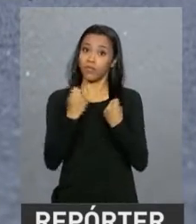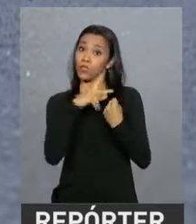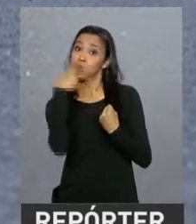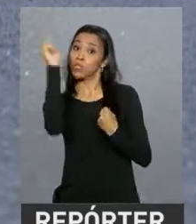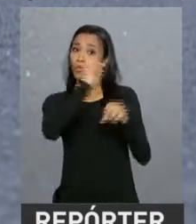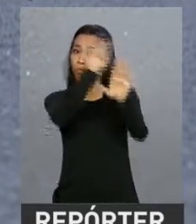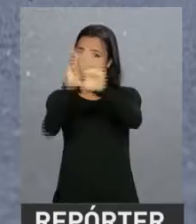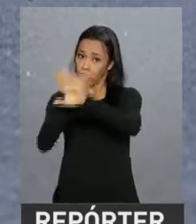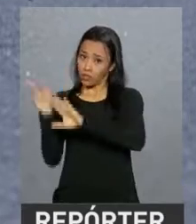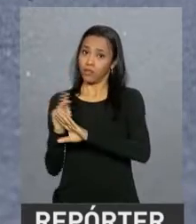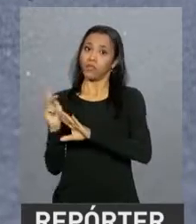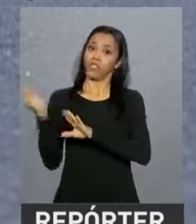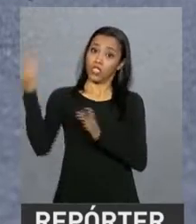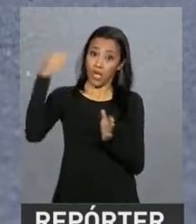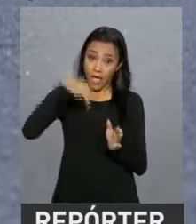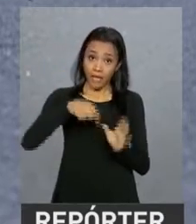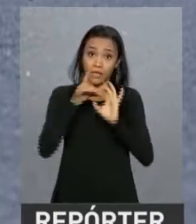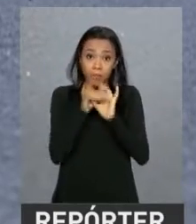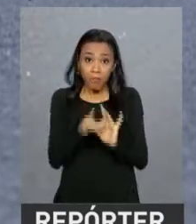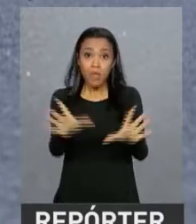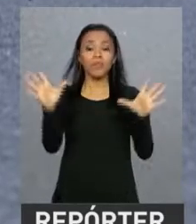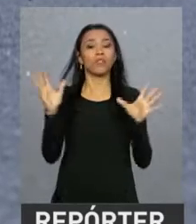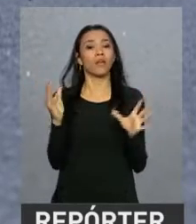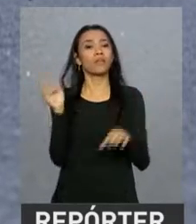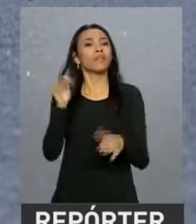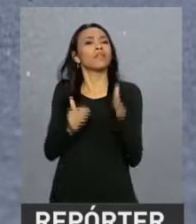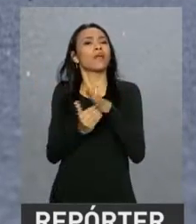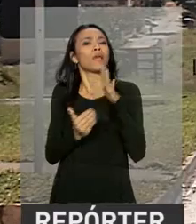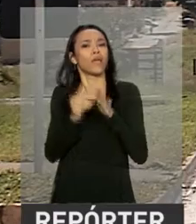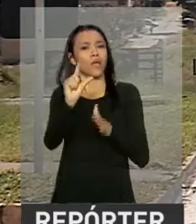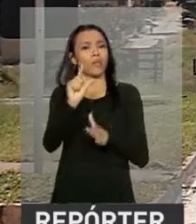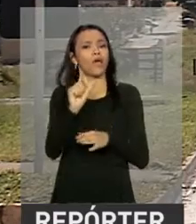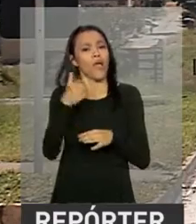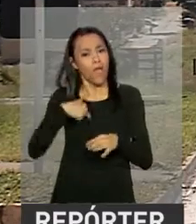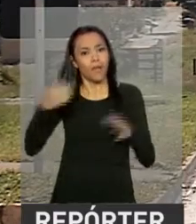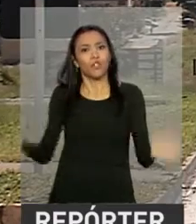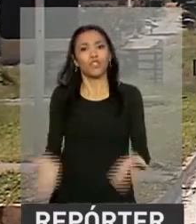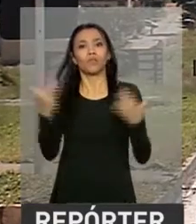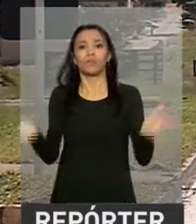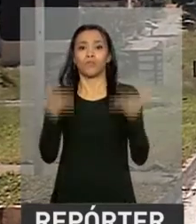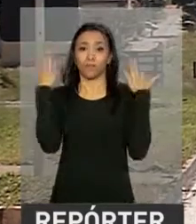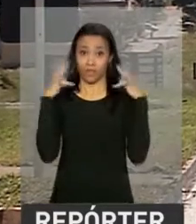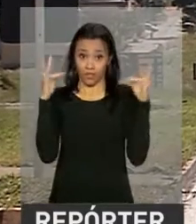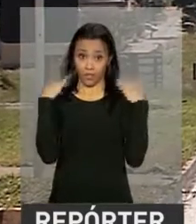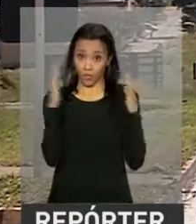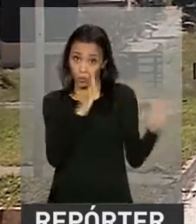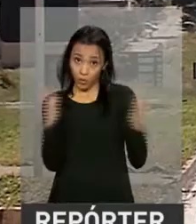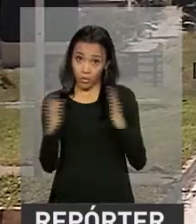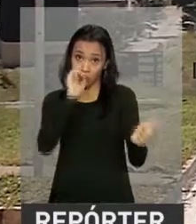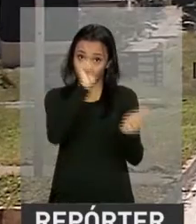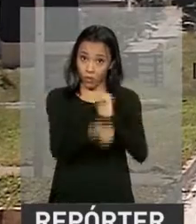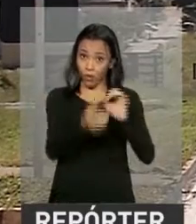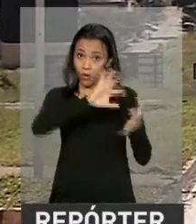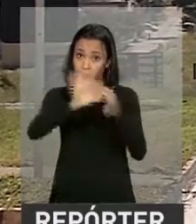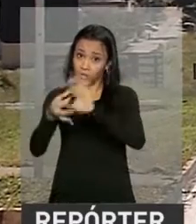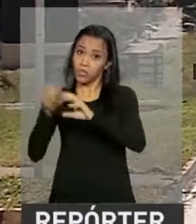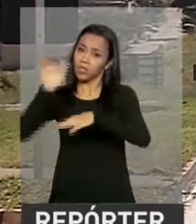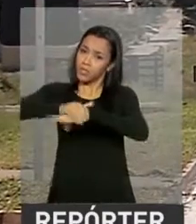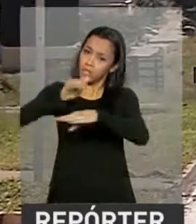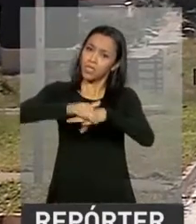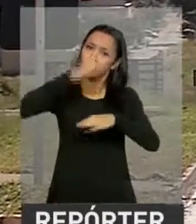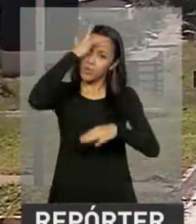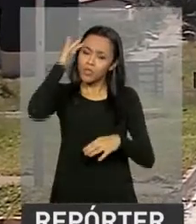origem. Essa autorização temporária é para incentivar o turismo no período dos Jogos Olímpicos e garantir autonomia